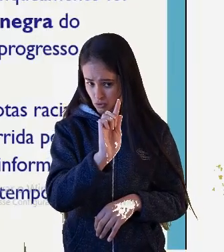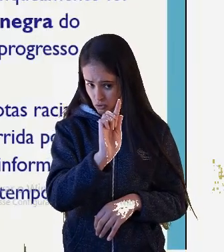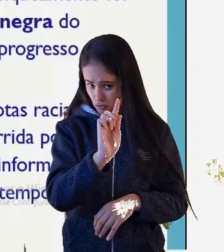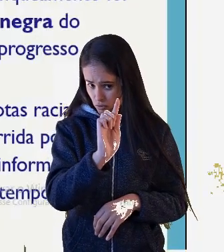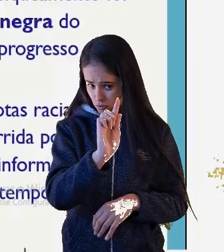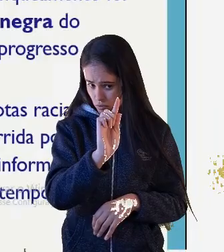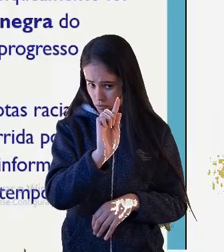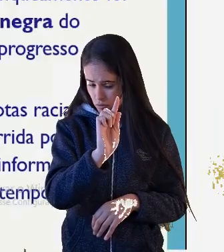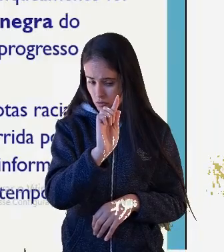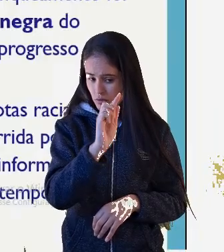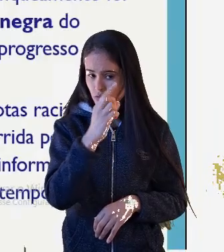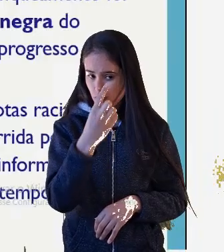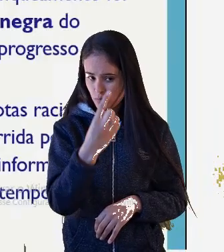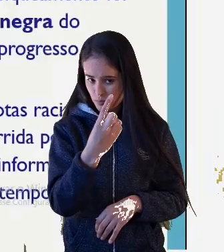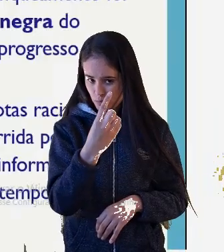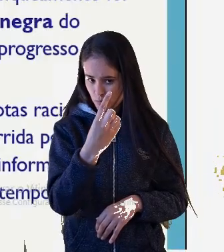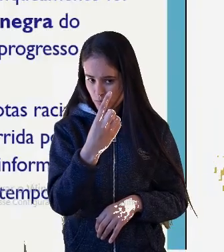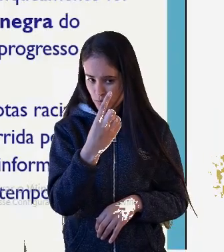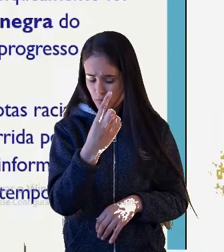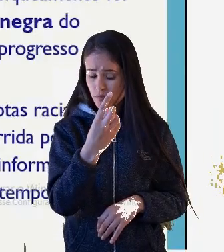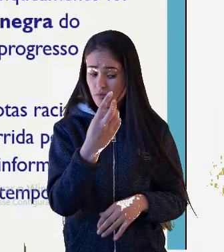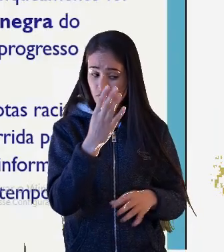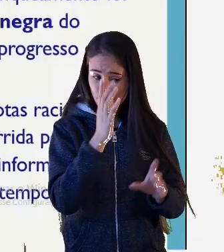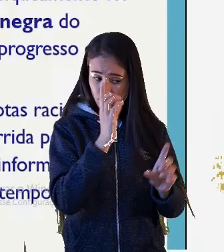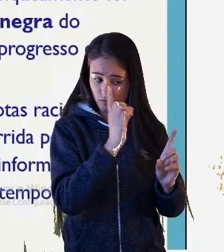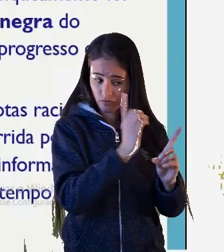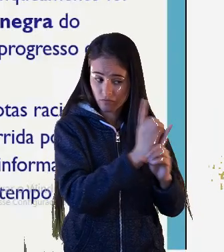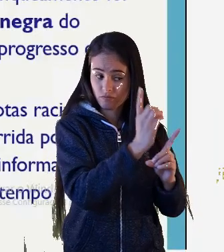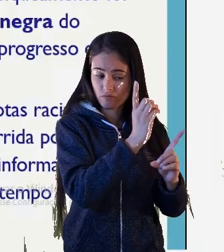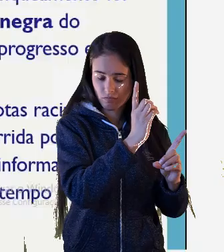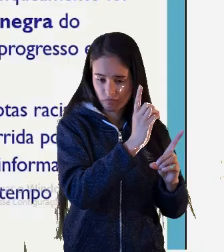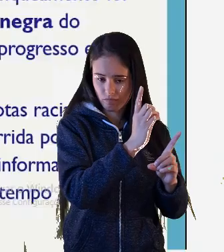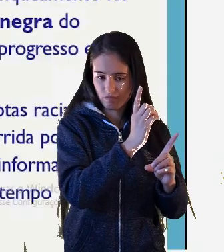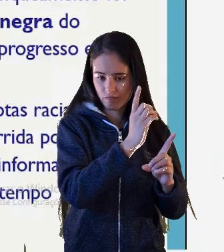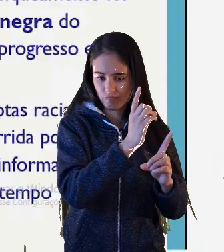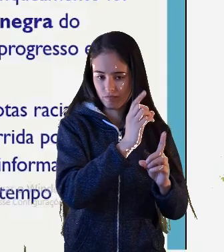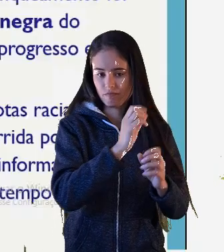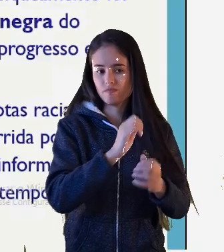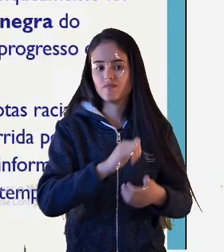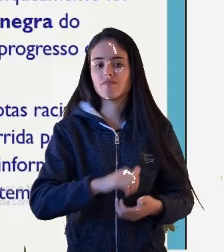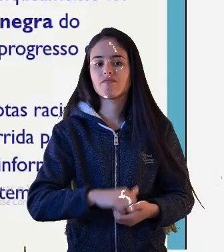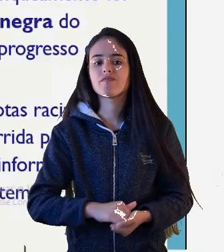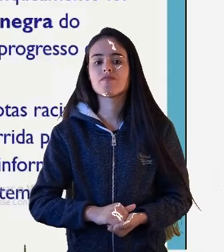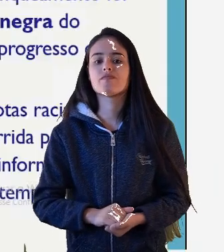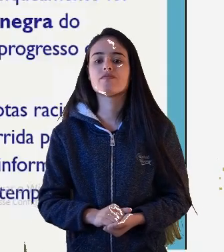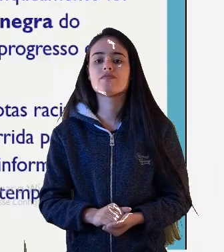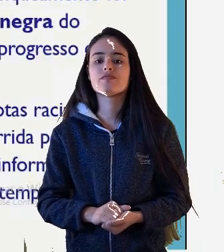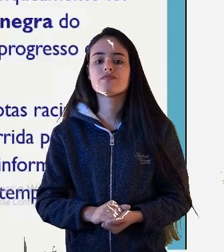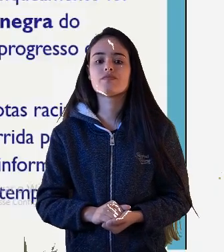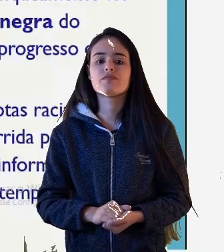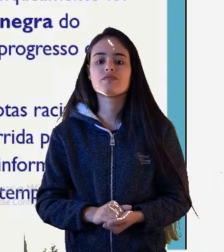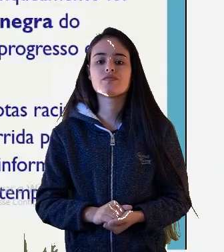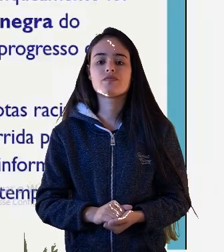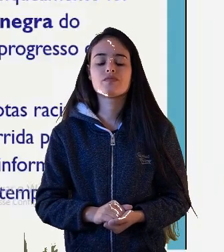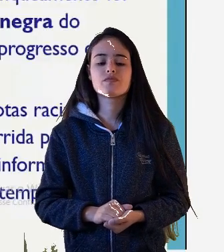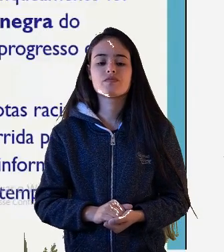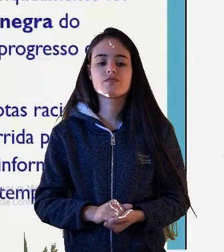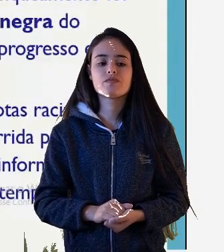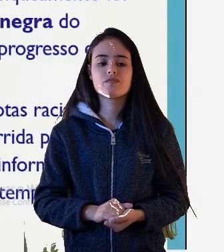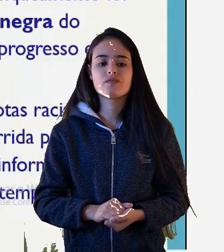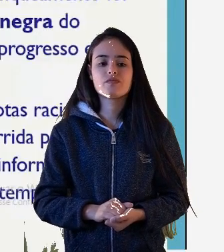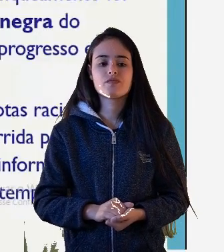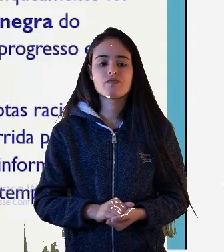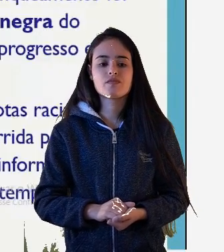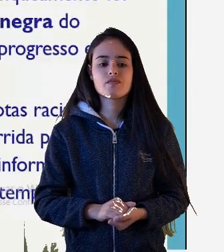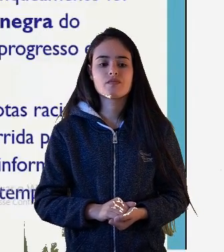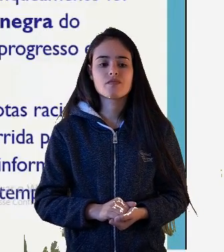abolição, como mão de obra qualificada, né? Essa coisa de que os italianos vieram porque eles vieram mão de obra